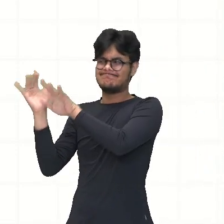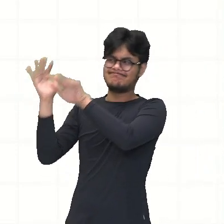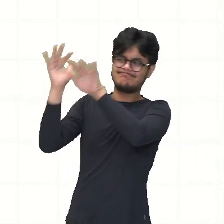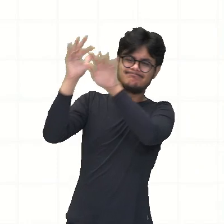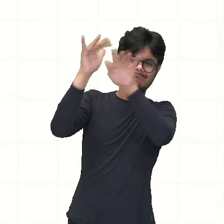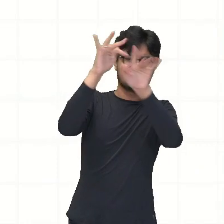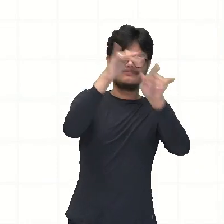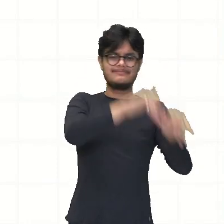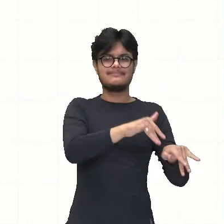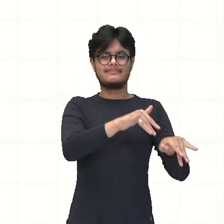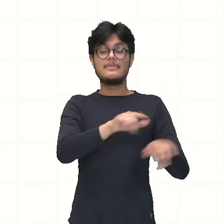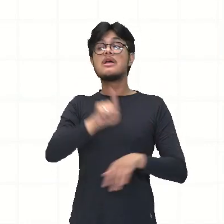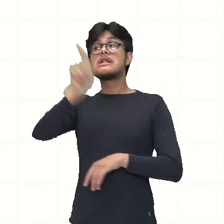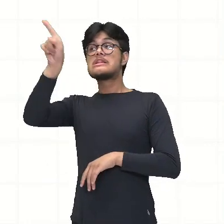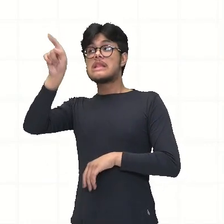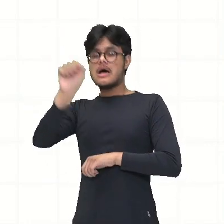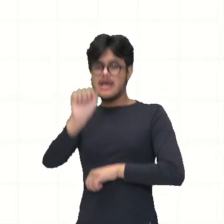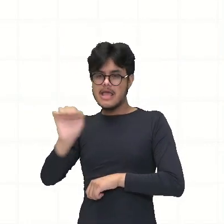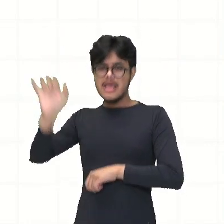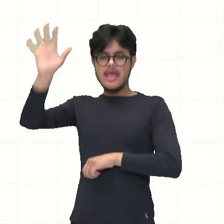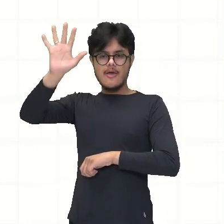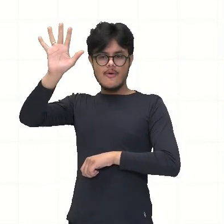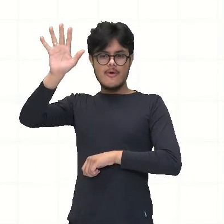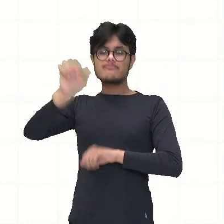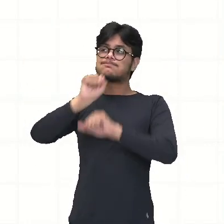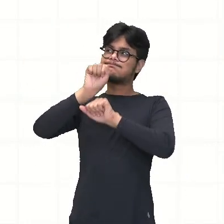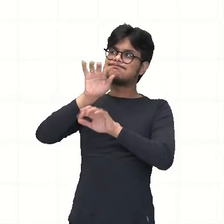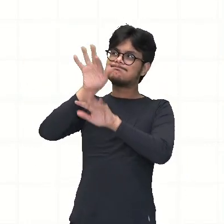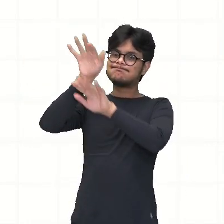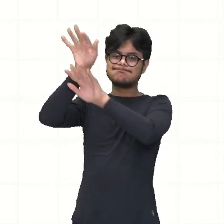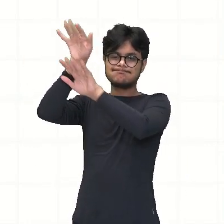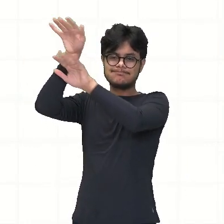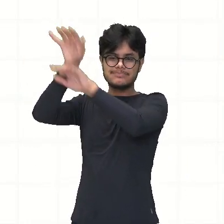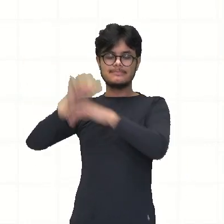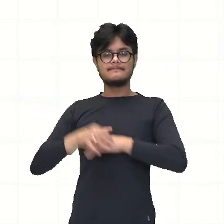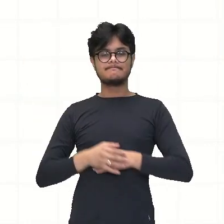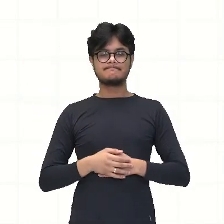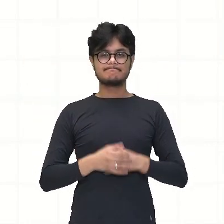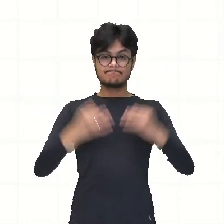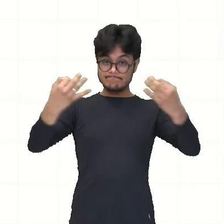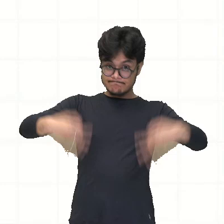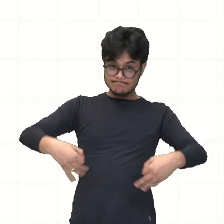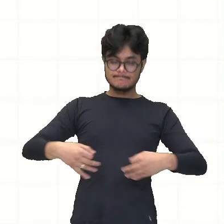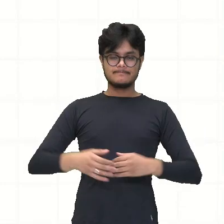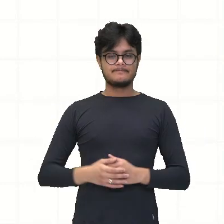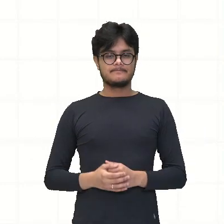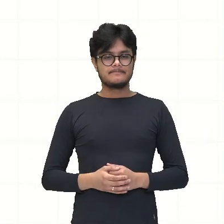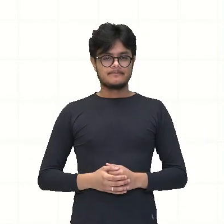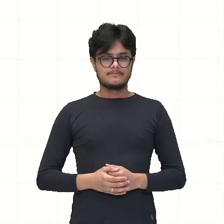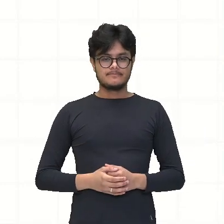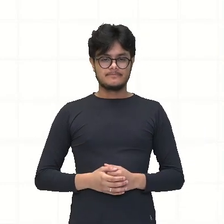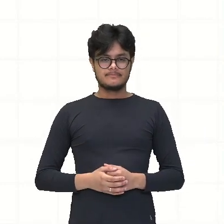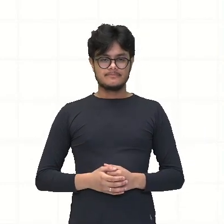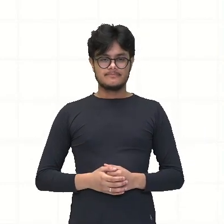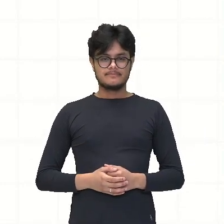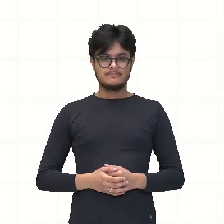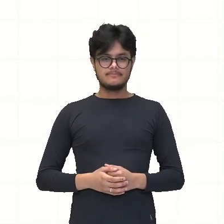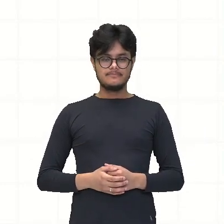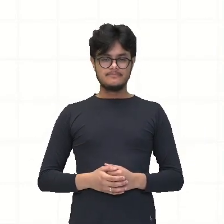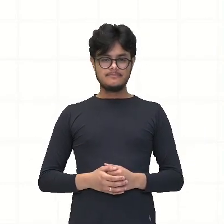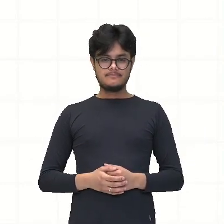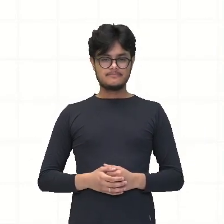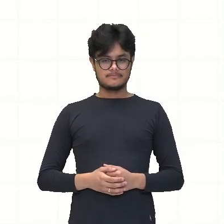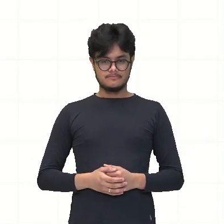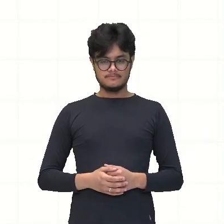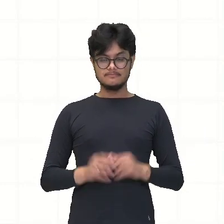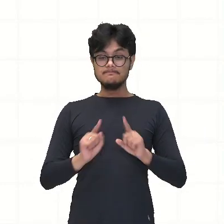Para Portugal, e aqui em direção à América do Norte e também para a América Central, ali no caso do Caribe.